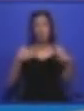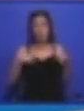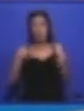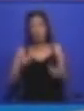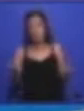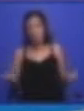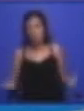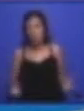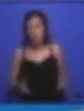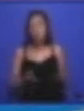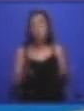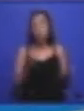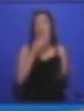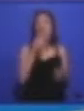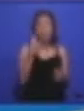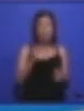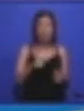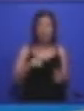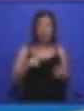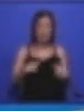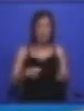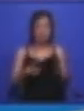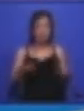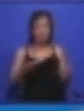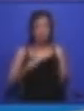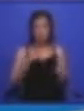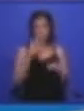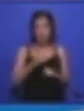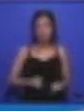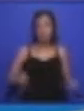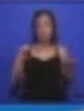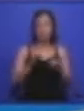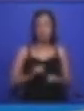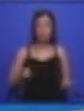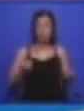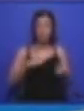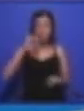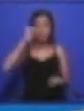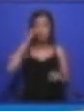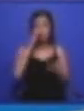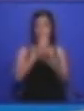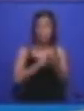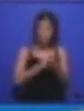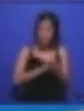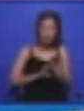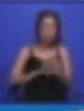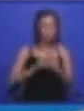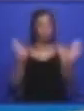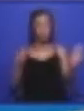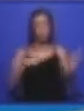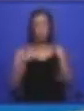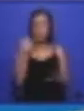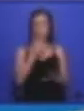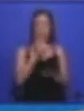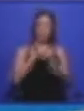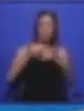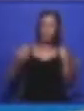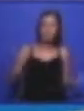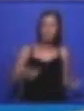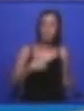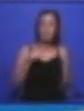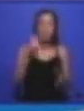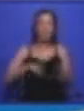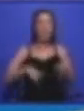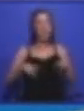chego. Desde que tenha para as minhas despesas, não deva nada a ninguém, não prejudique ninguém. Já estou feliz. A